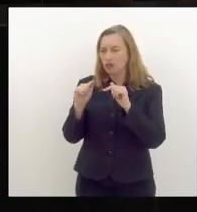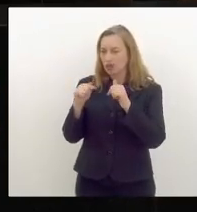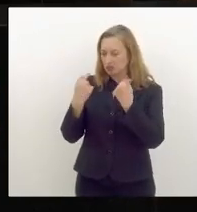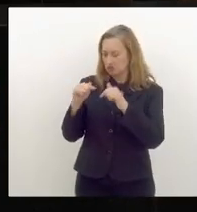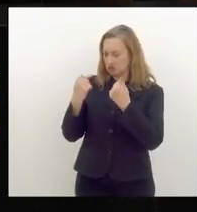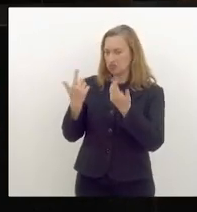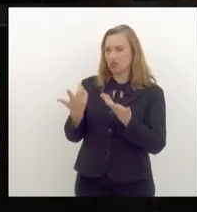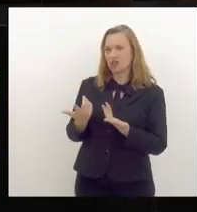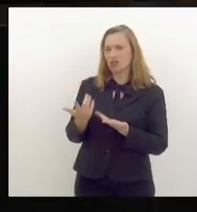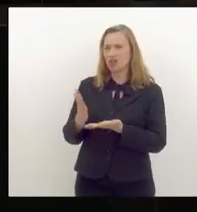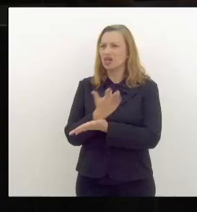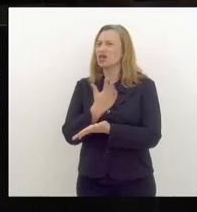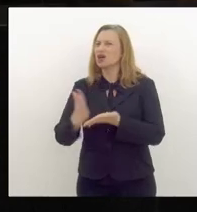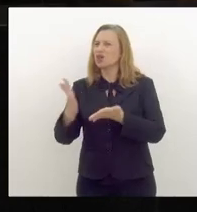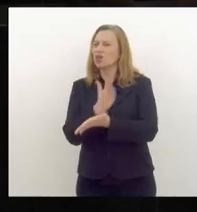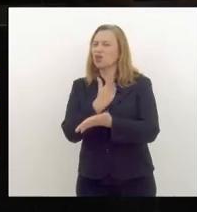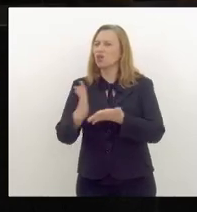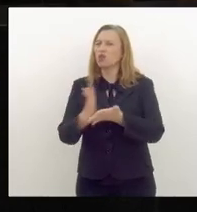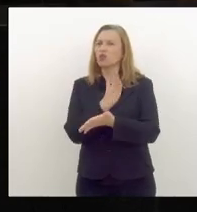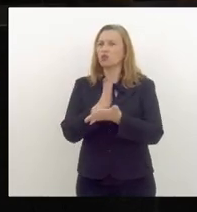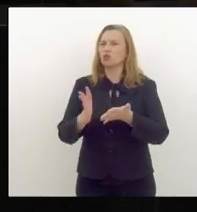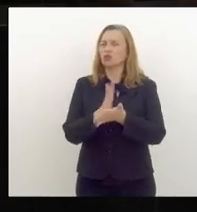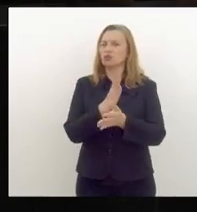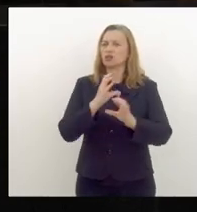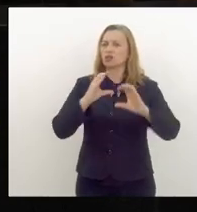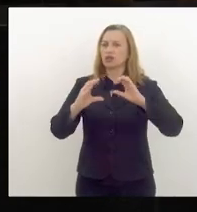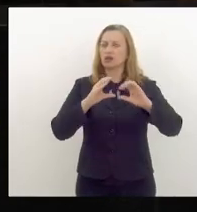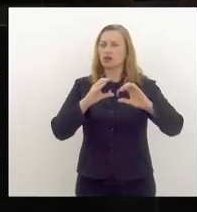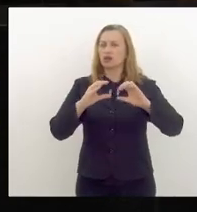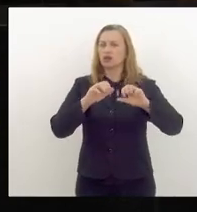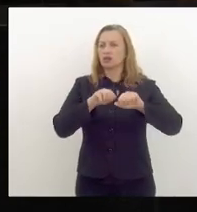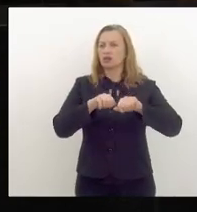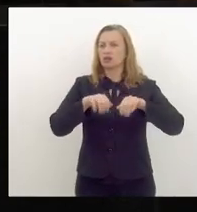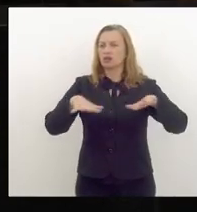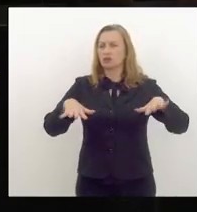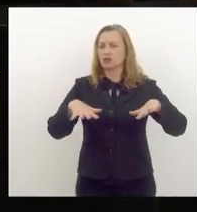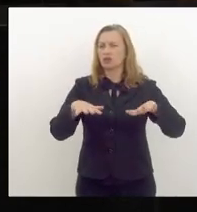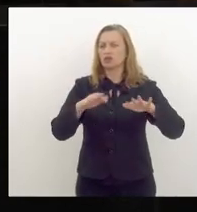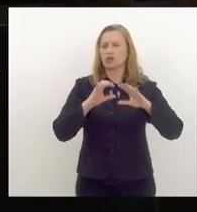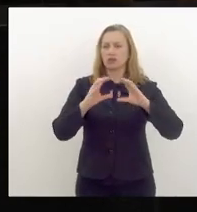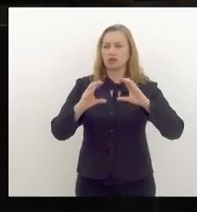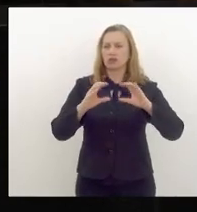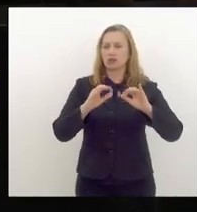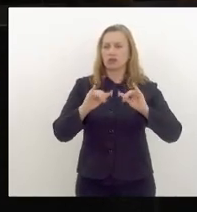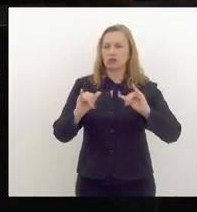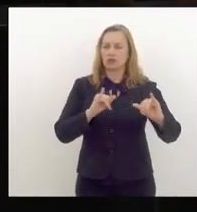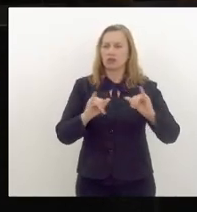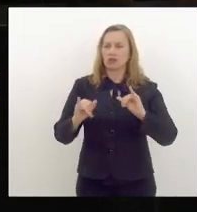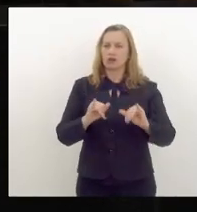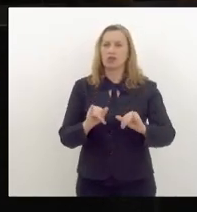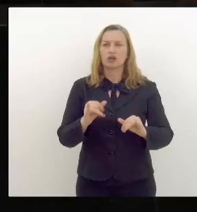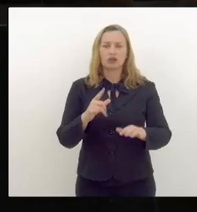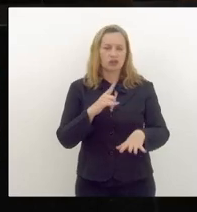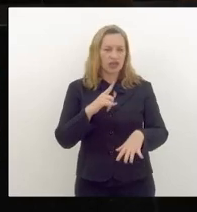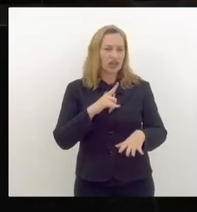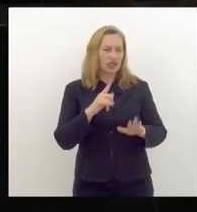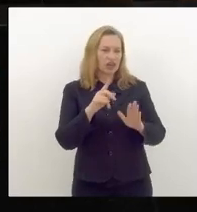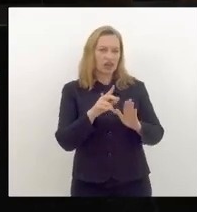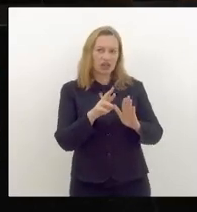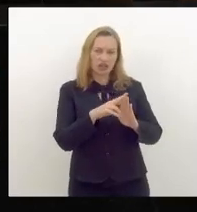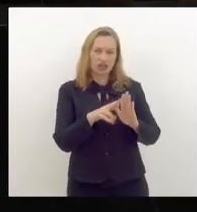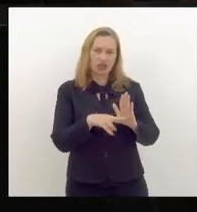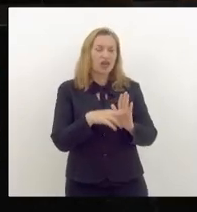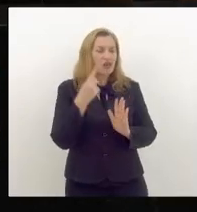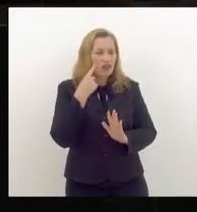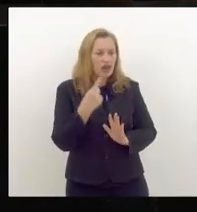alguns veículos da mídia dizem a glória tem critérios de segurança basta observar vai lá no local quem me